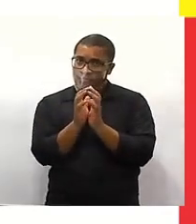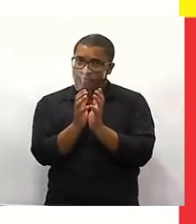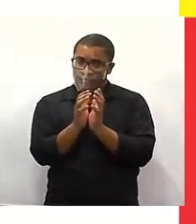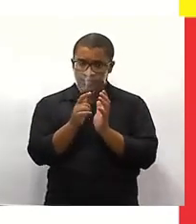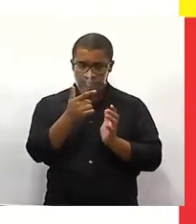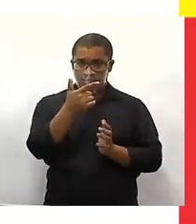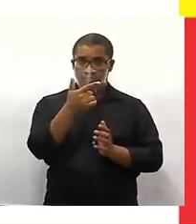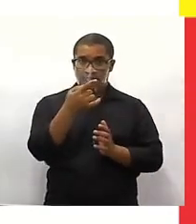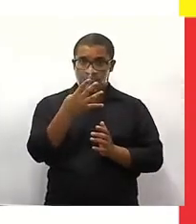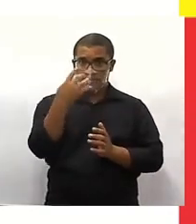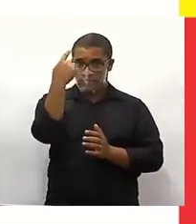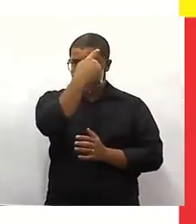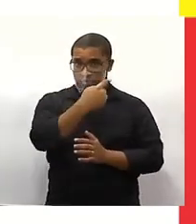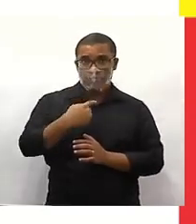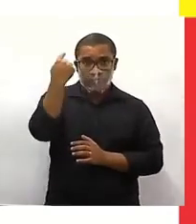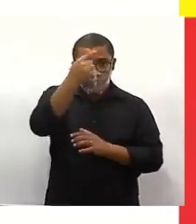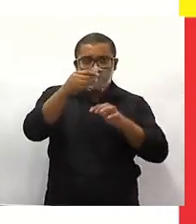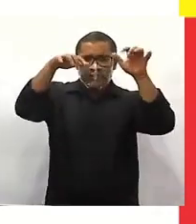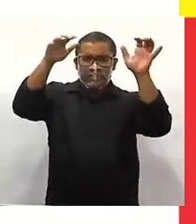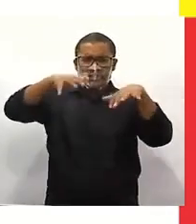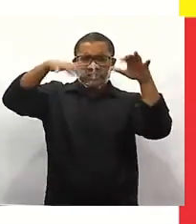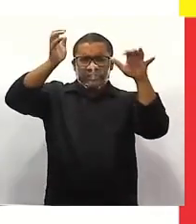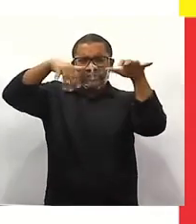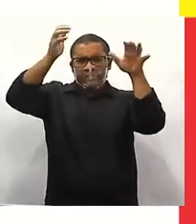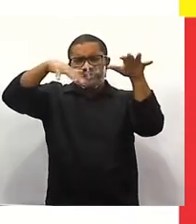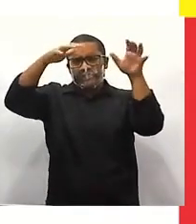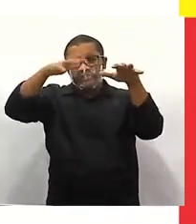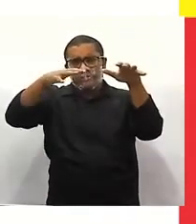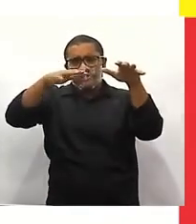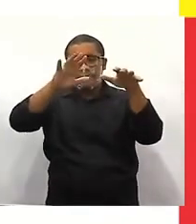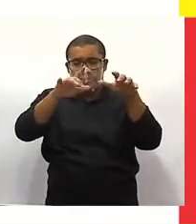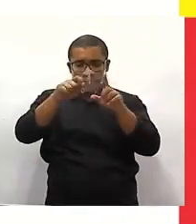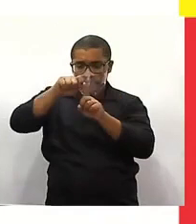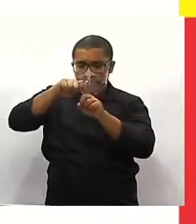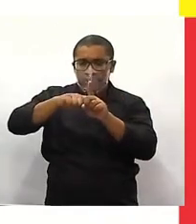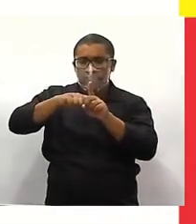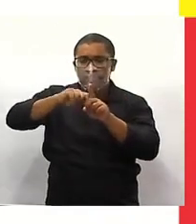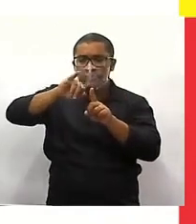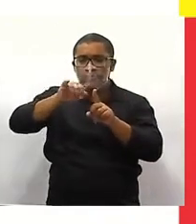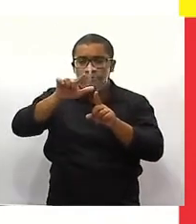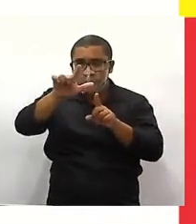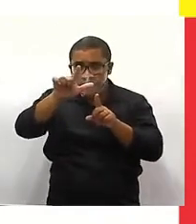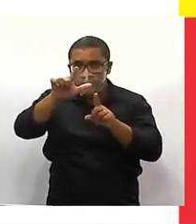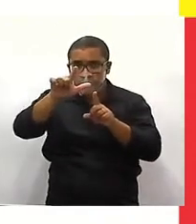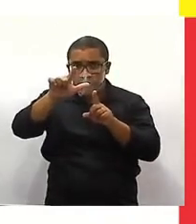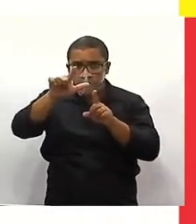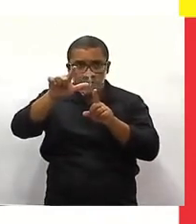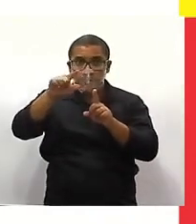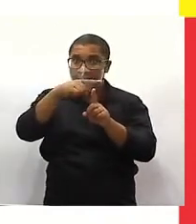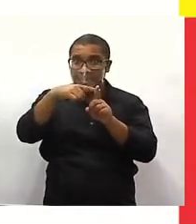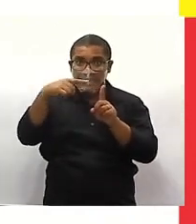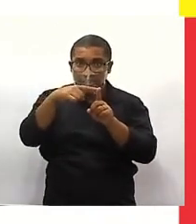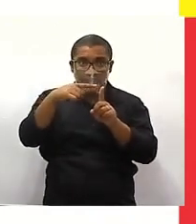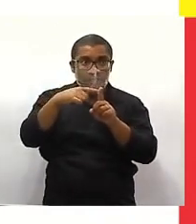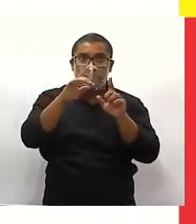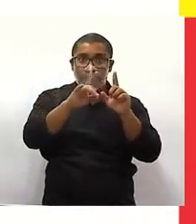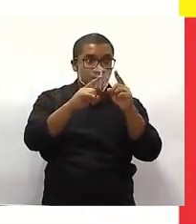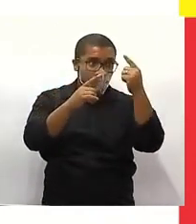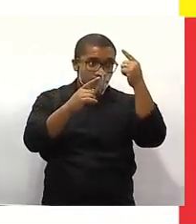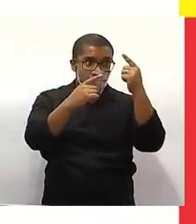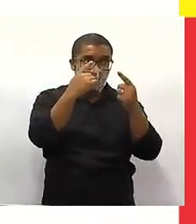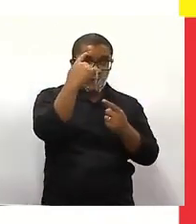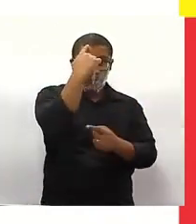horas, choveu na região, o esperado para a metade do mês de julho. E o deslizamento causaram vítimas